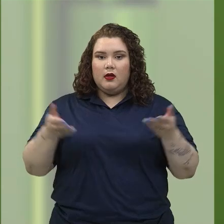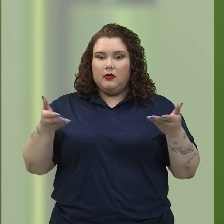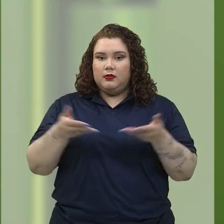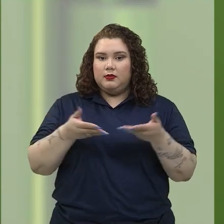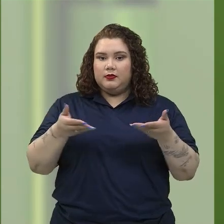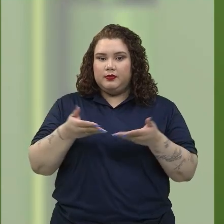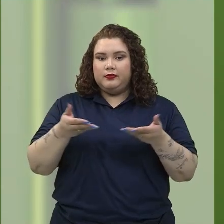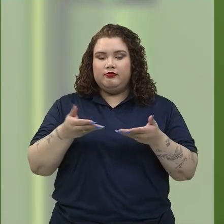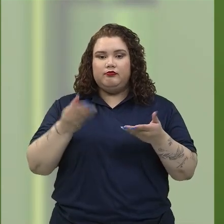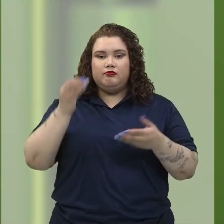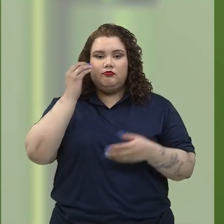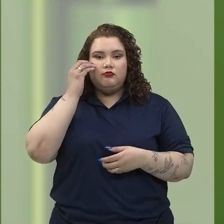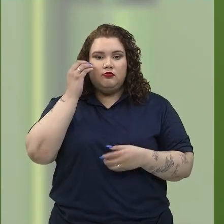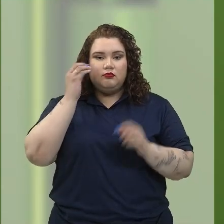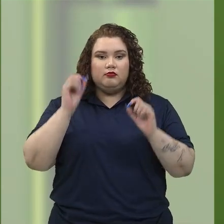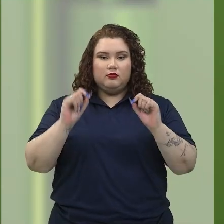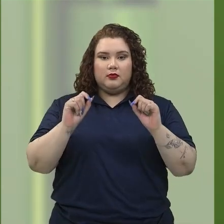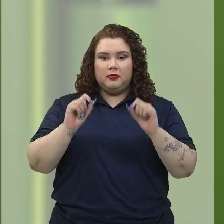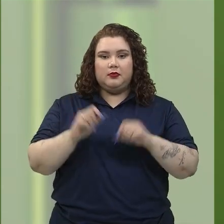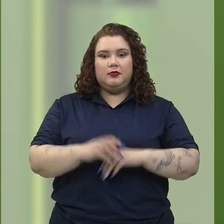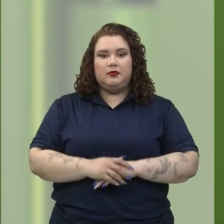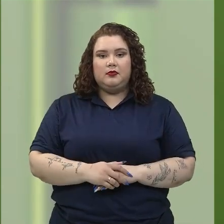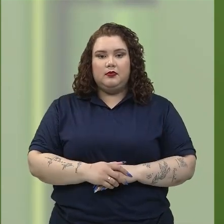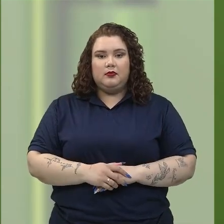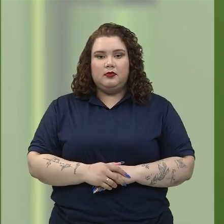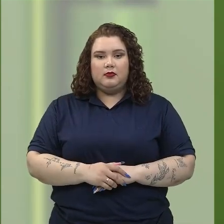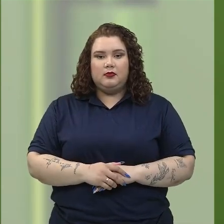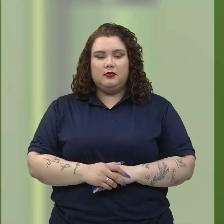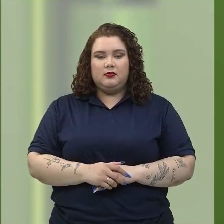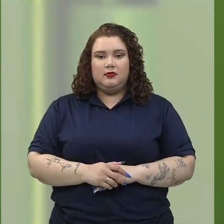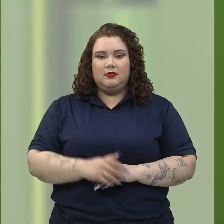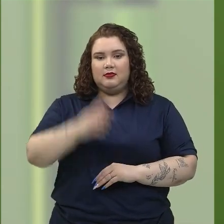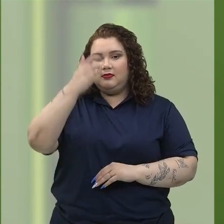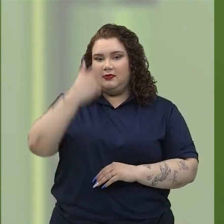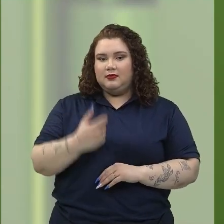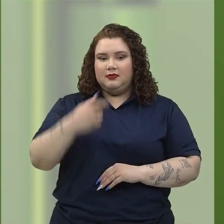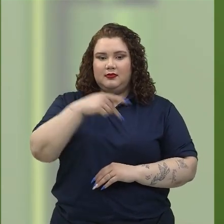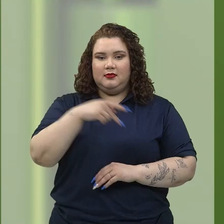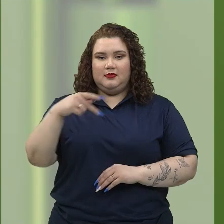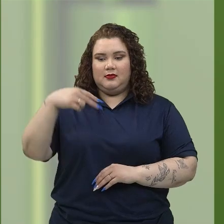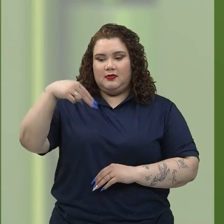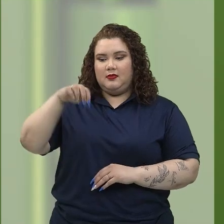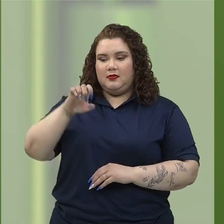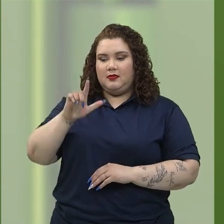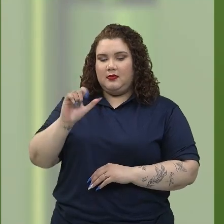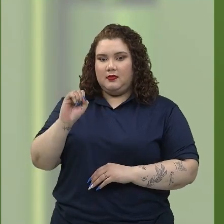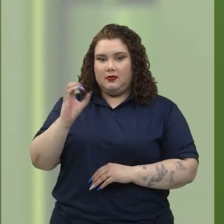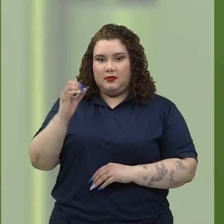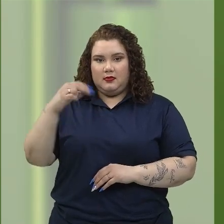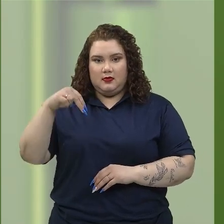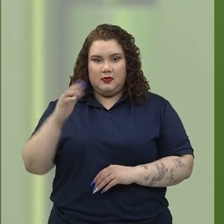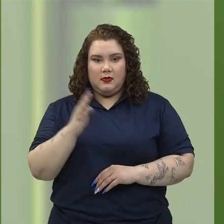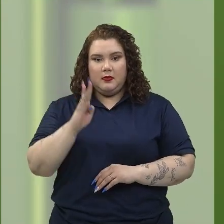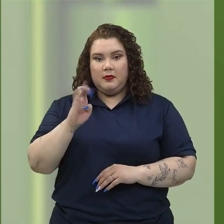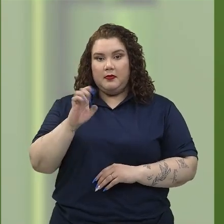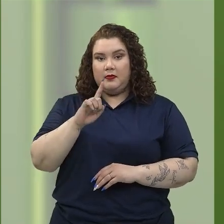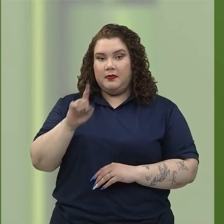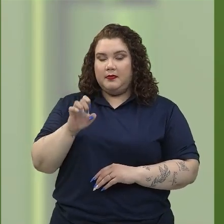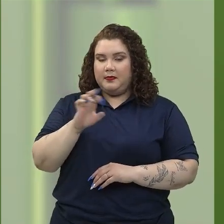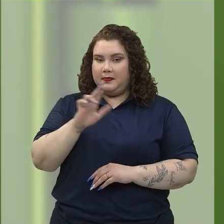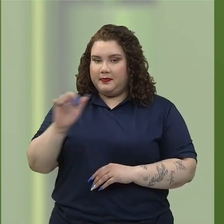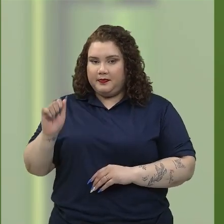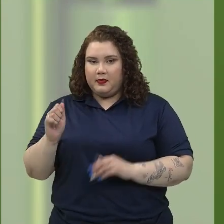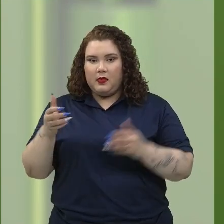então, nesse momento, eu me apresento para vocês, sou o professor Nelson Bezerra, e agora nós